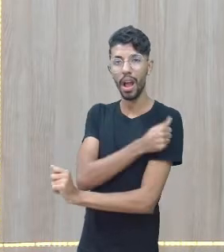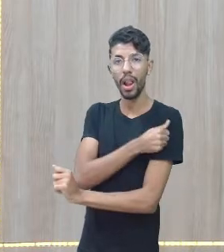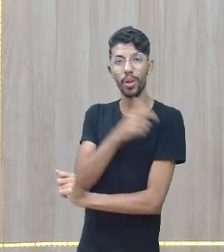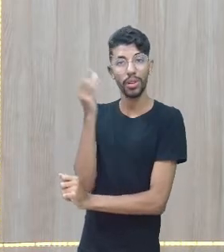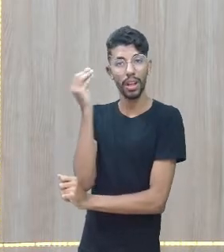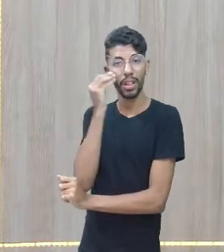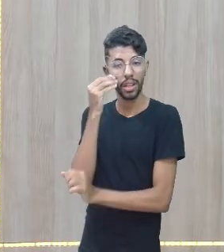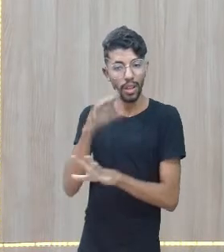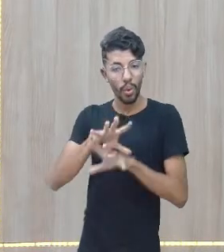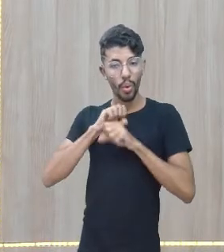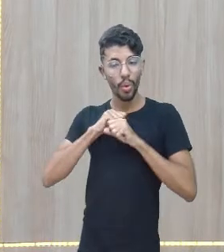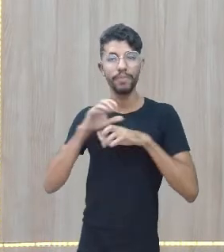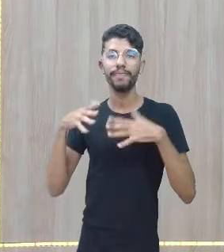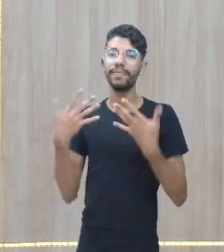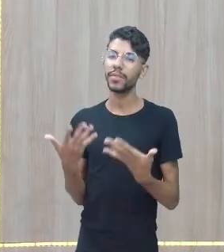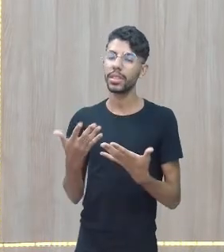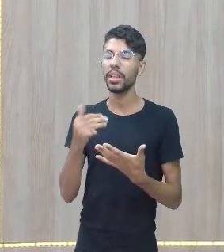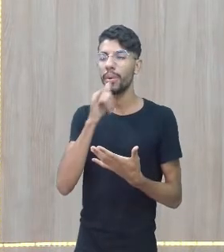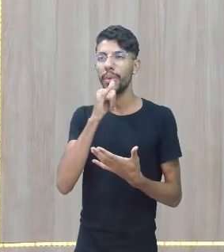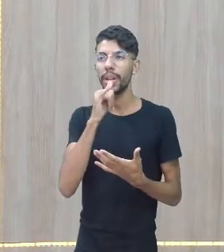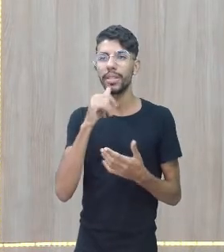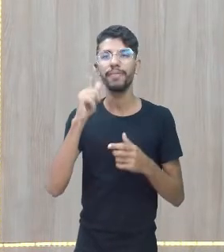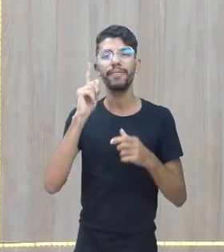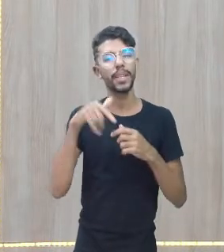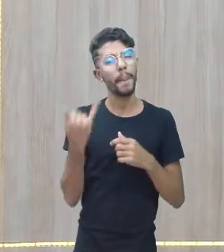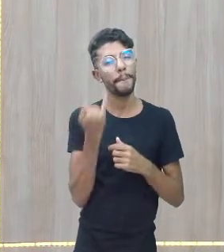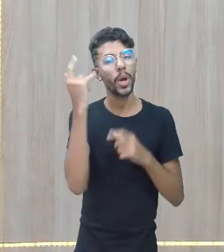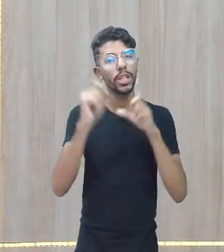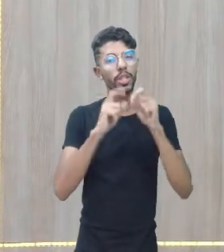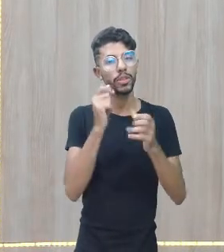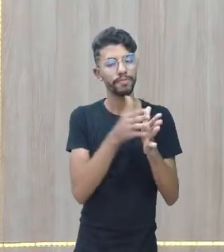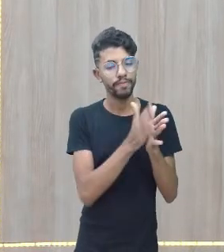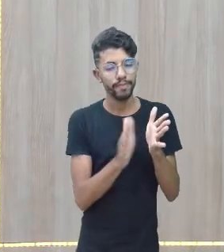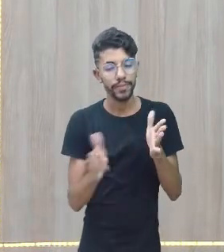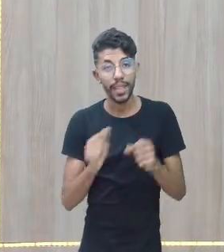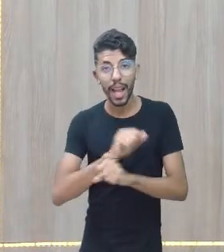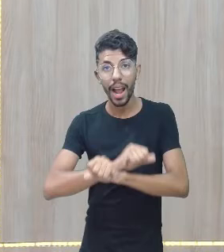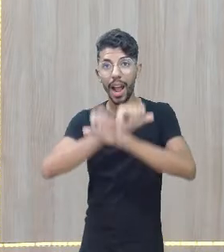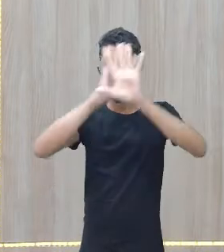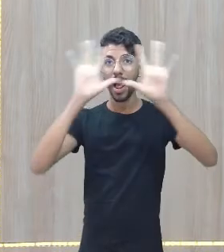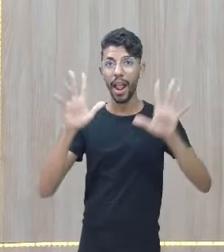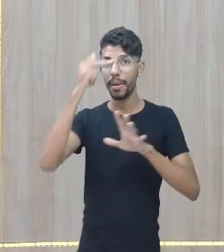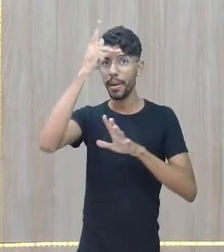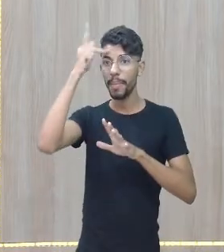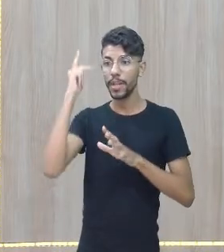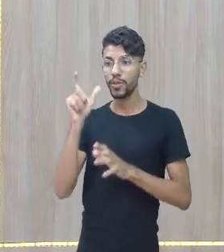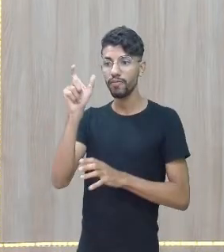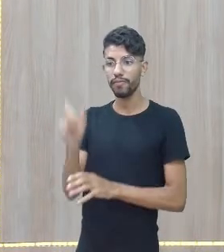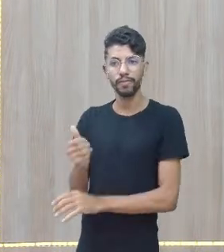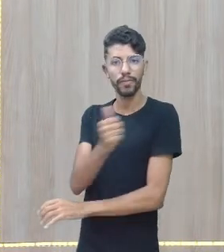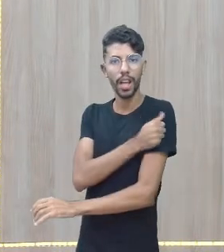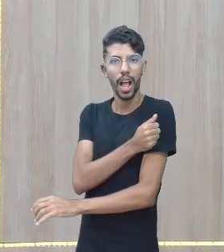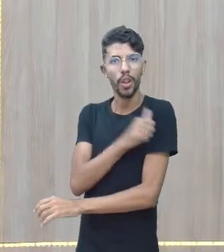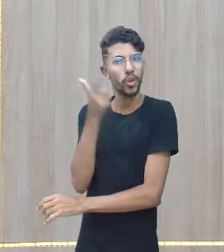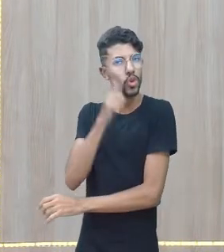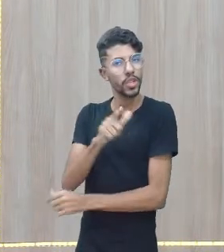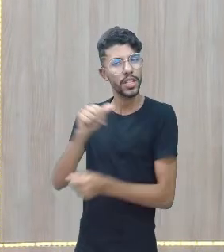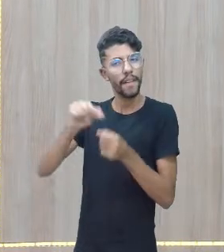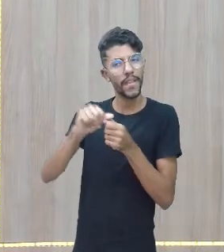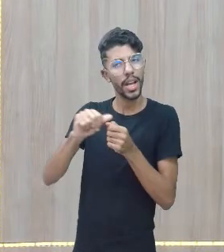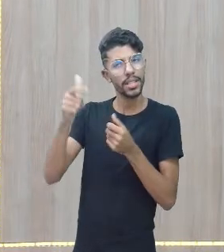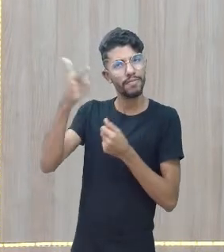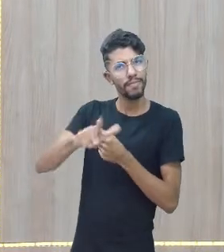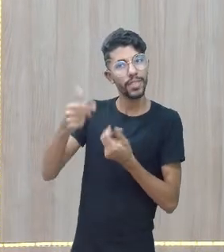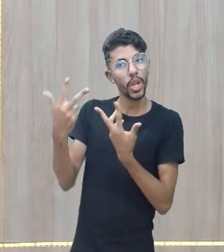absorver. Então, é importante que o passo a passo esteja nítido para que o aluno consiga reproduzir aquilo que está